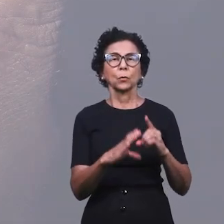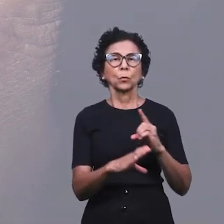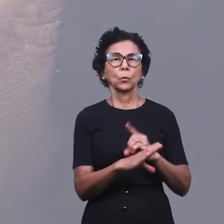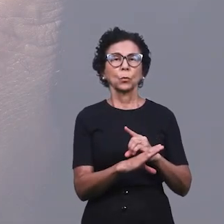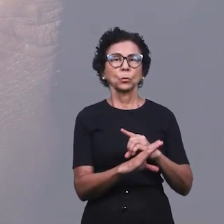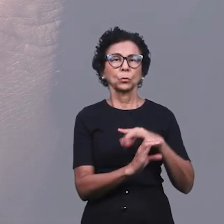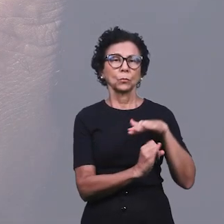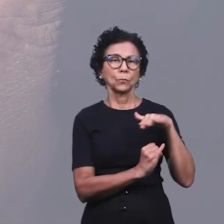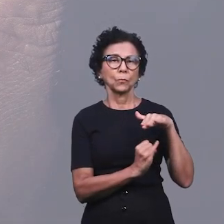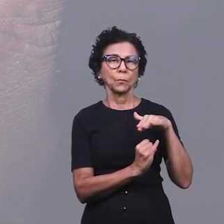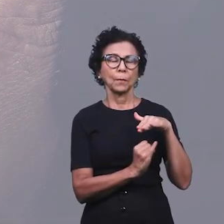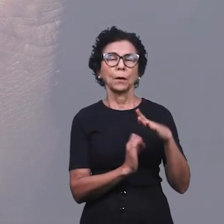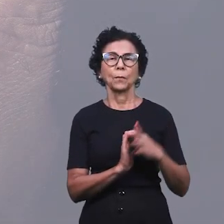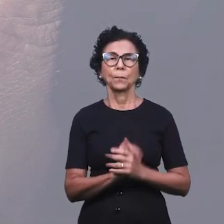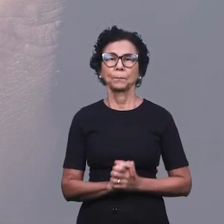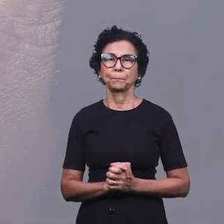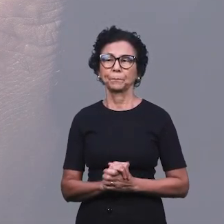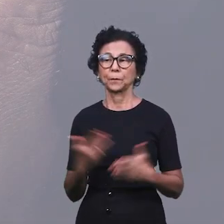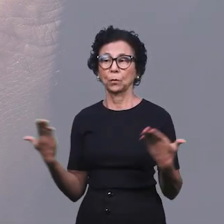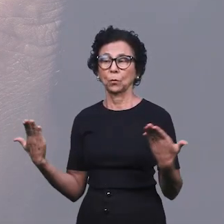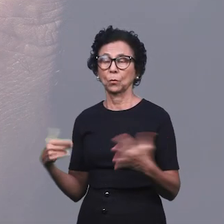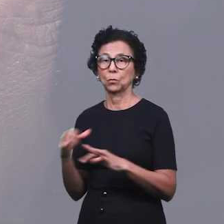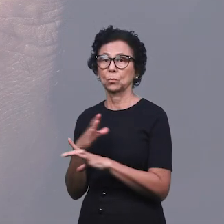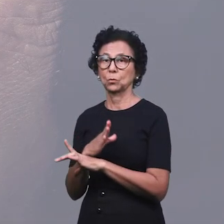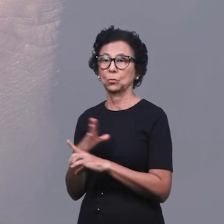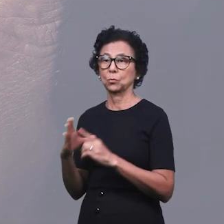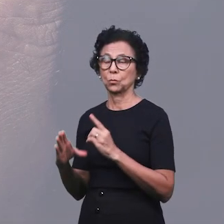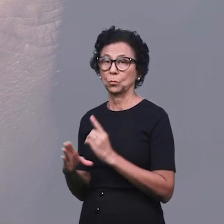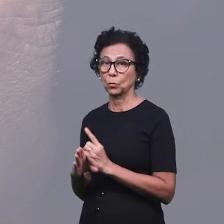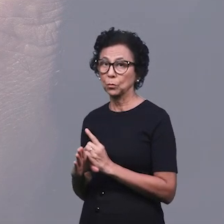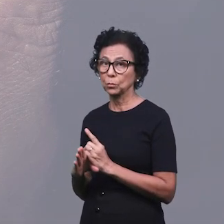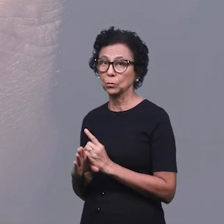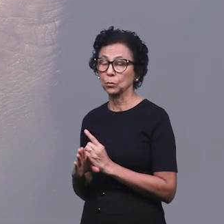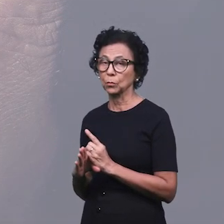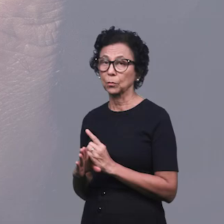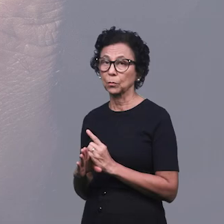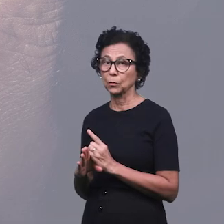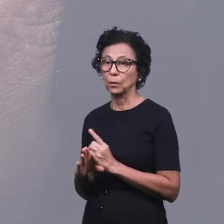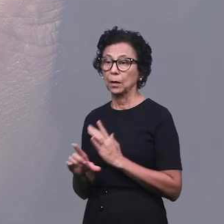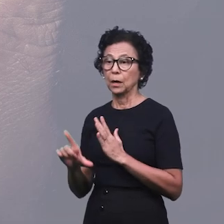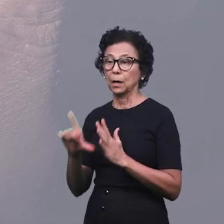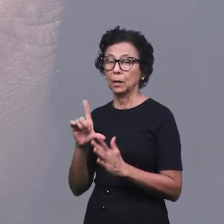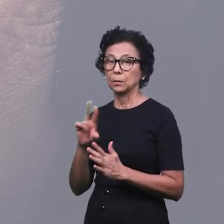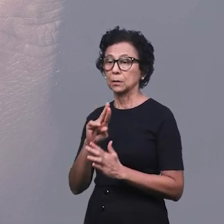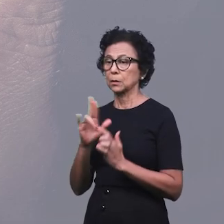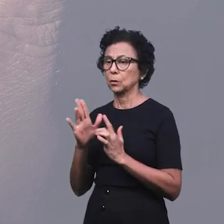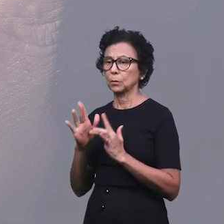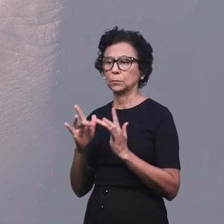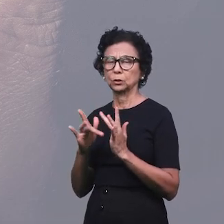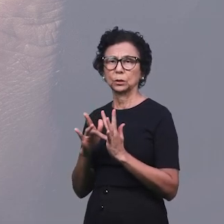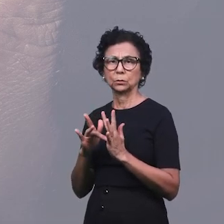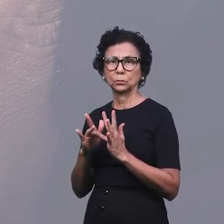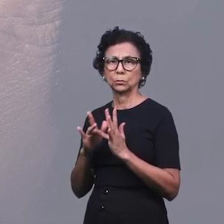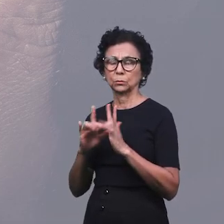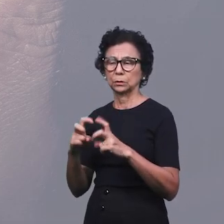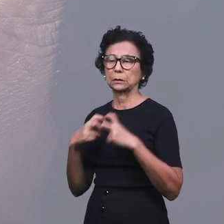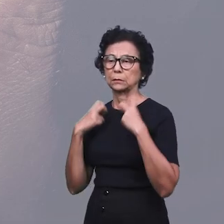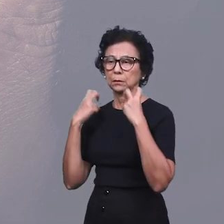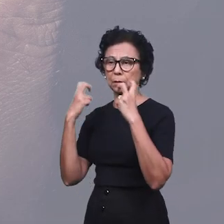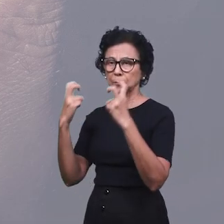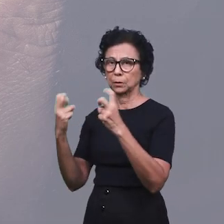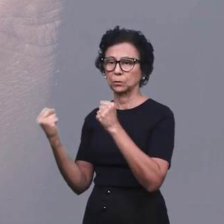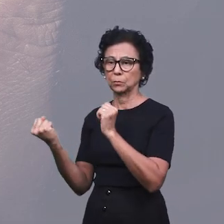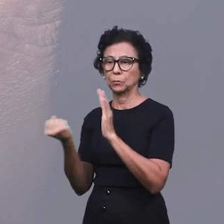pelo sangue de Jesus, em nome de Jesus, o mesmo culto, porém, não com a